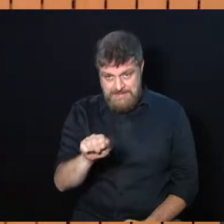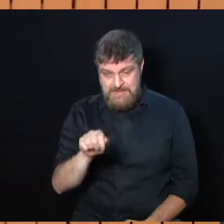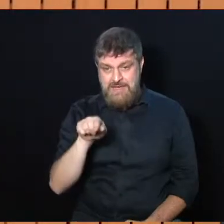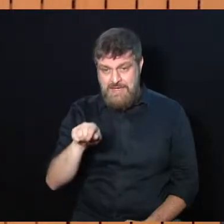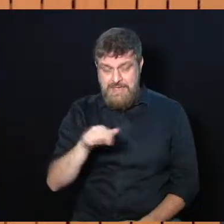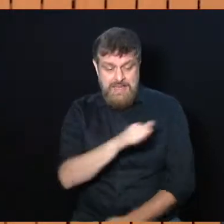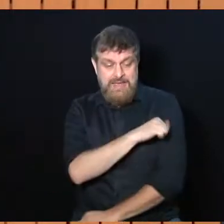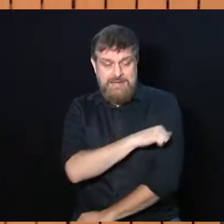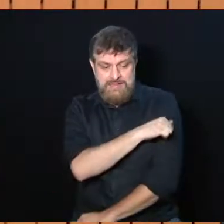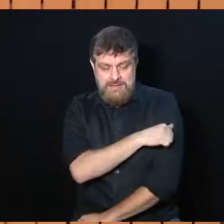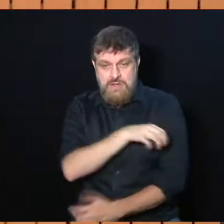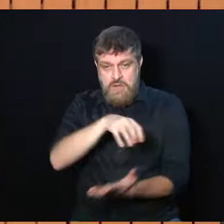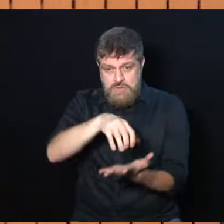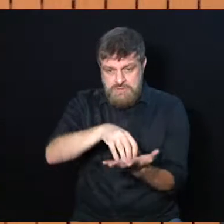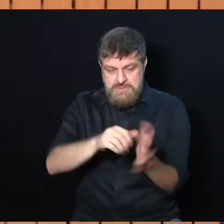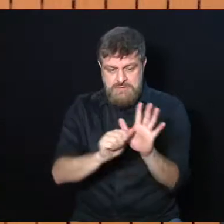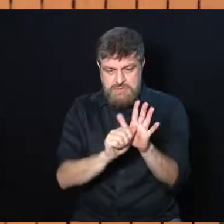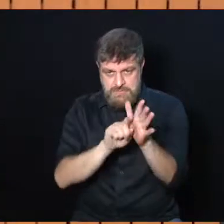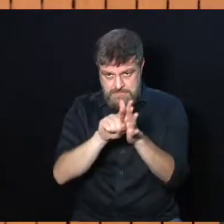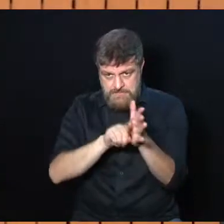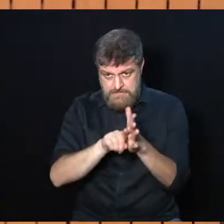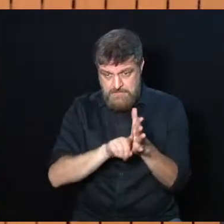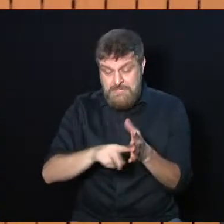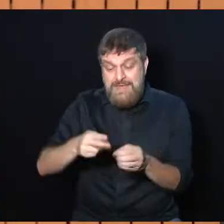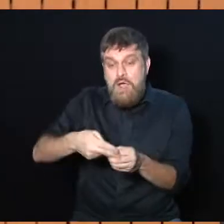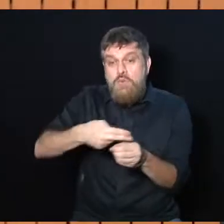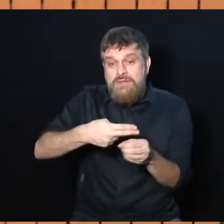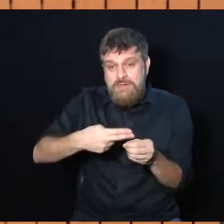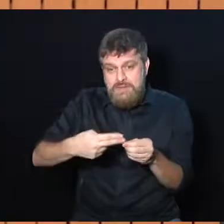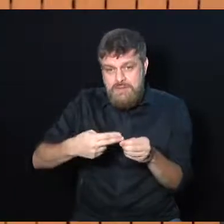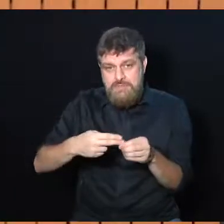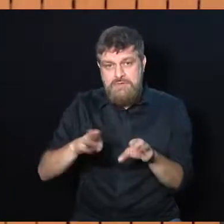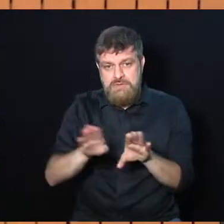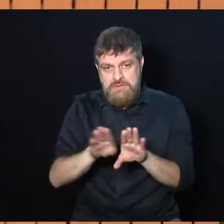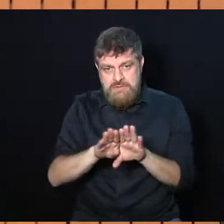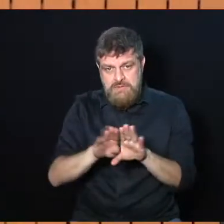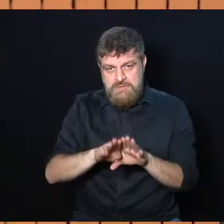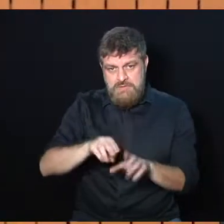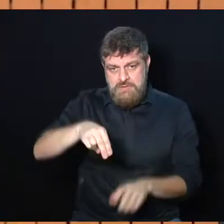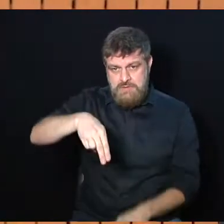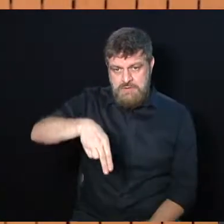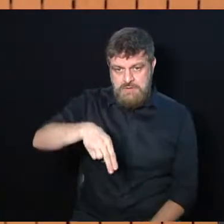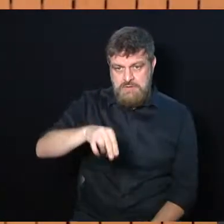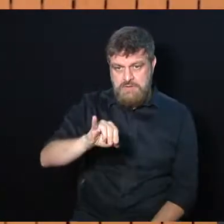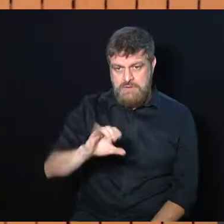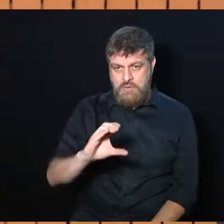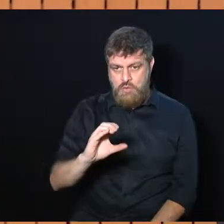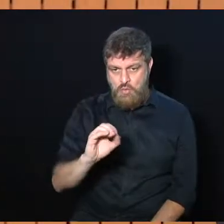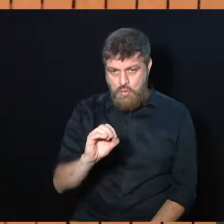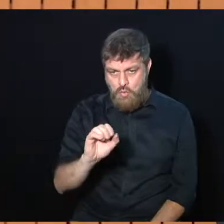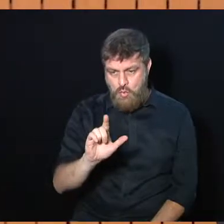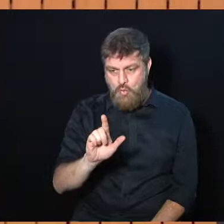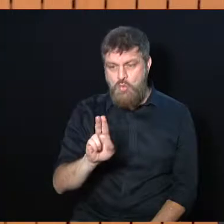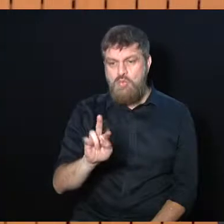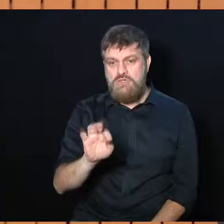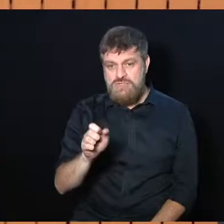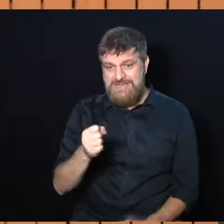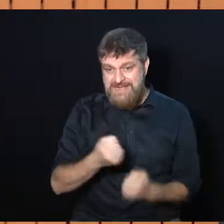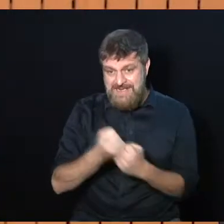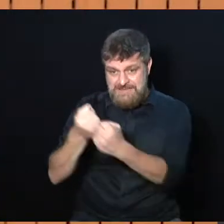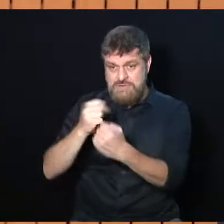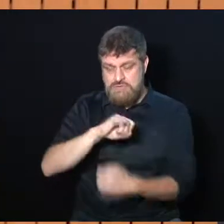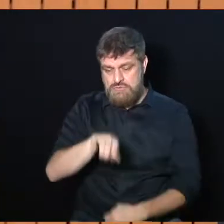do CIATOX. Gostaria de agradecer a presença também do Nicolucci, que é assessor do vereador J. Silva. Então, eu vou